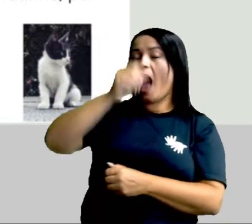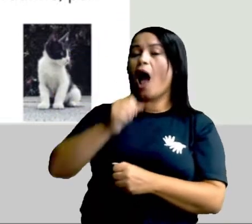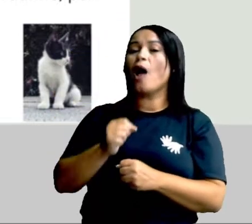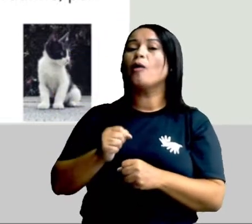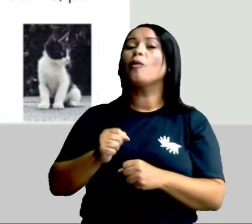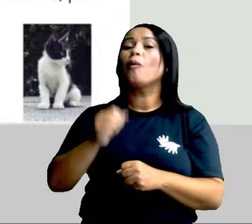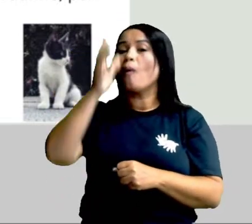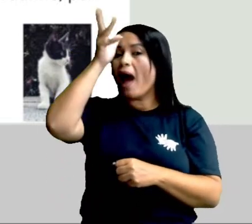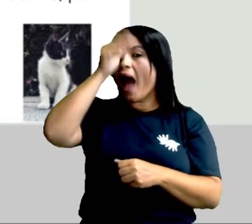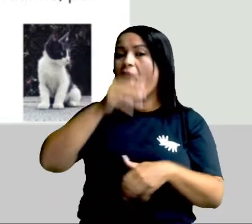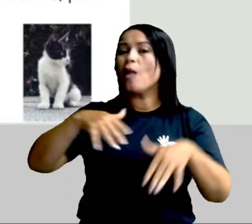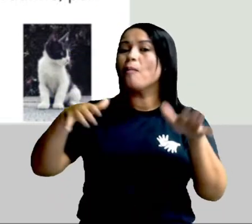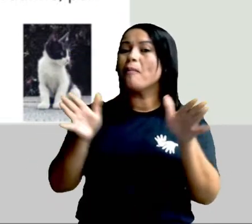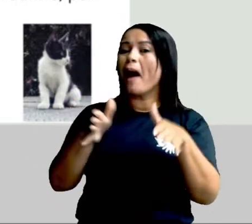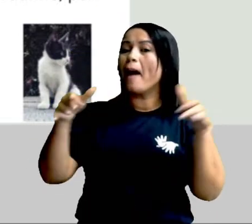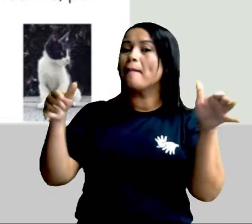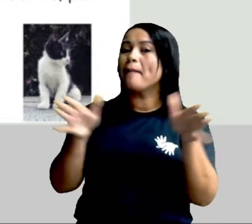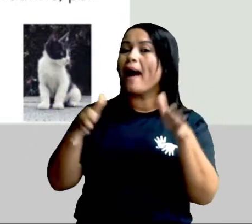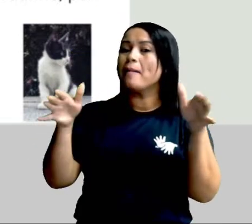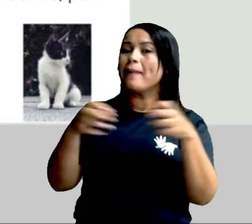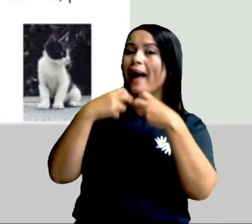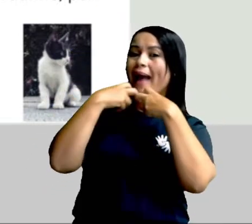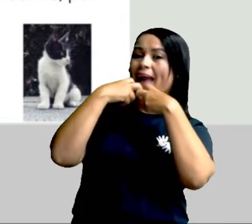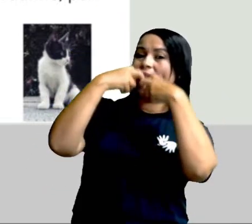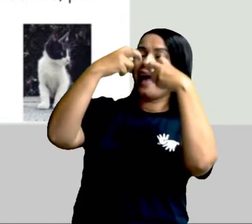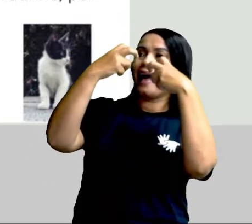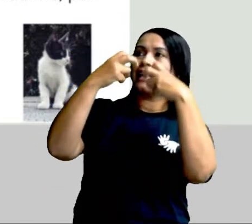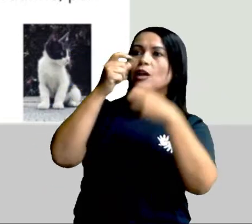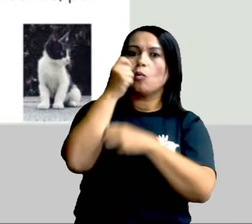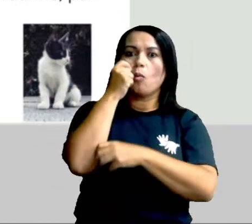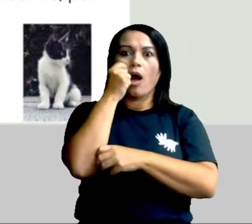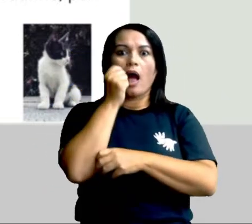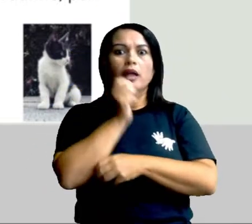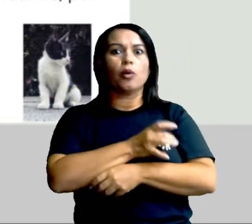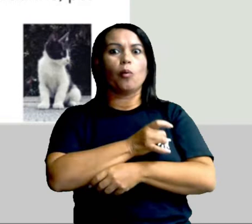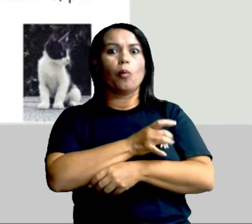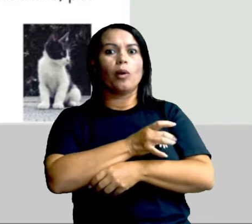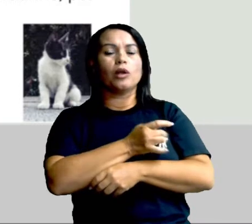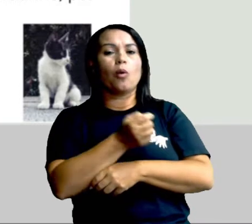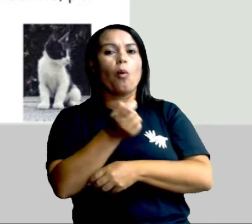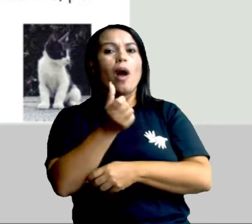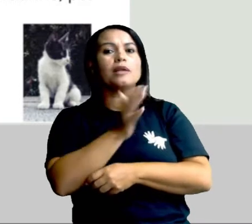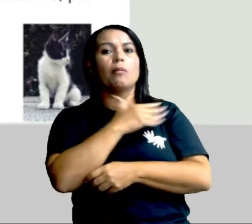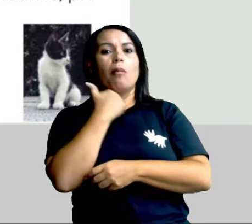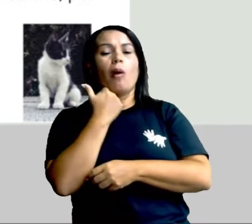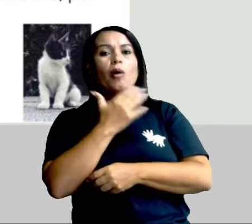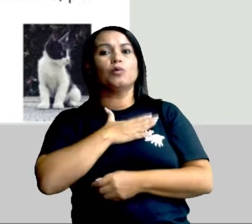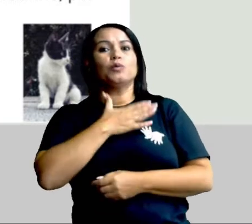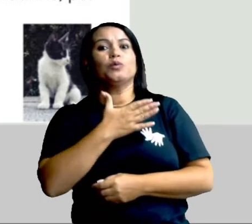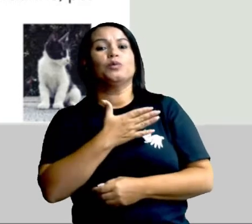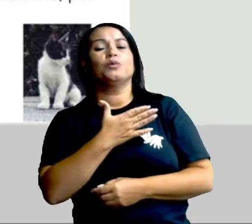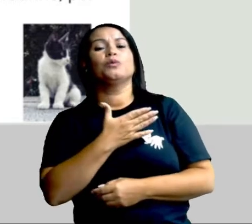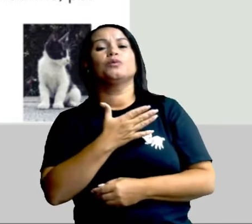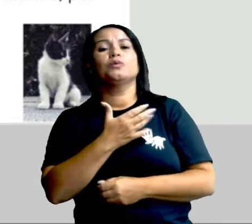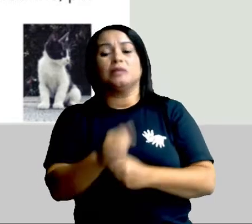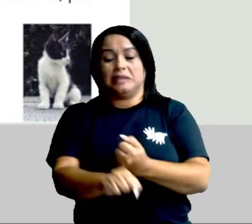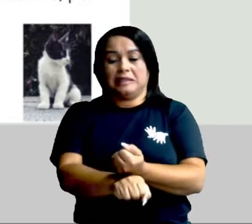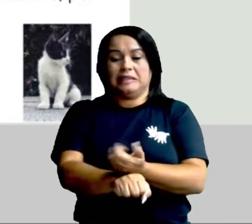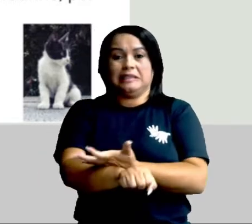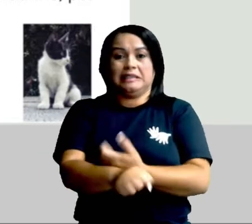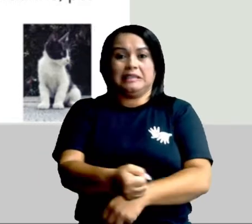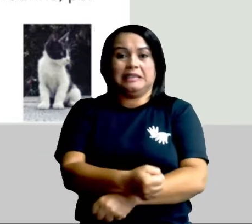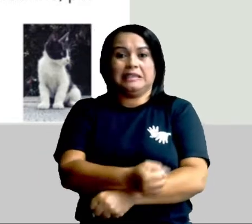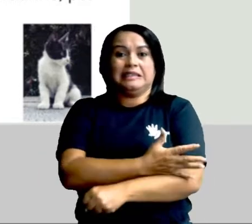bate as asas e canta. O ratinho, por um triz, não morreu de susto.